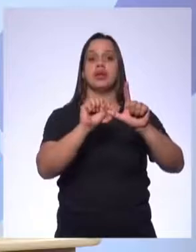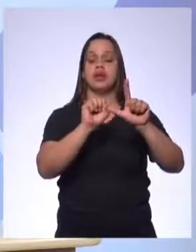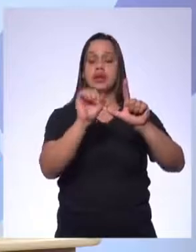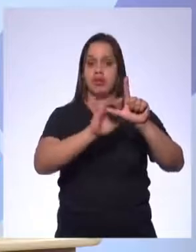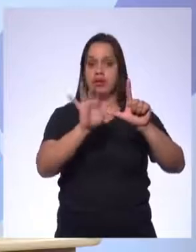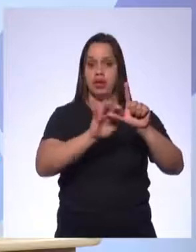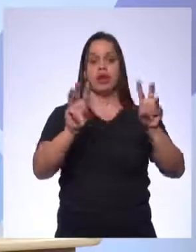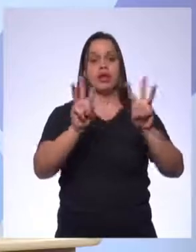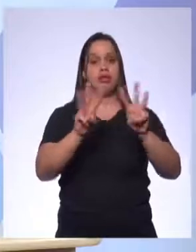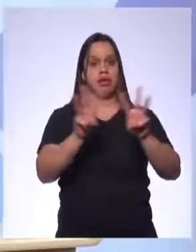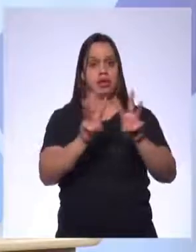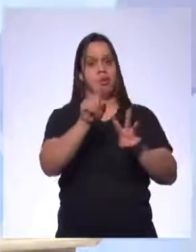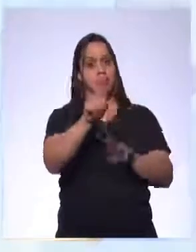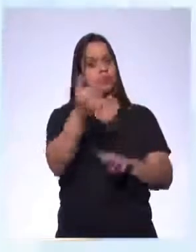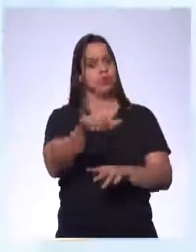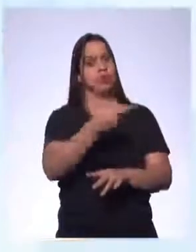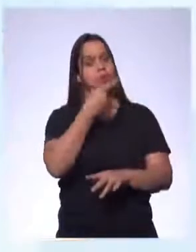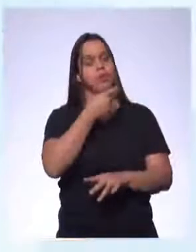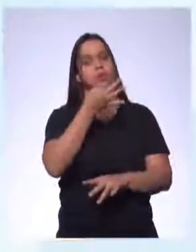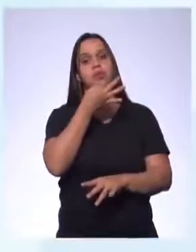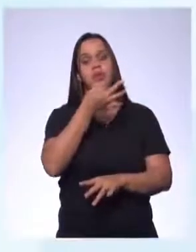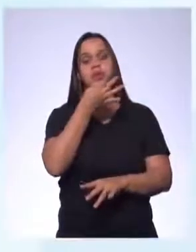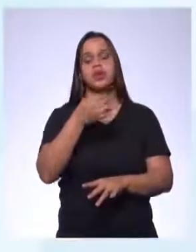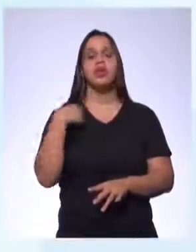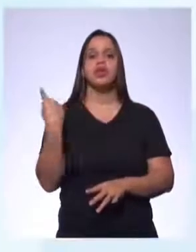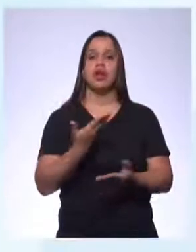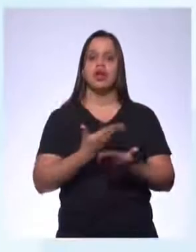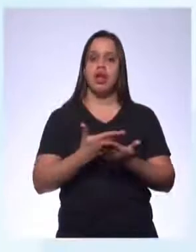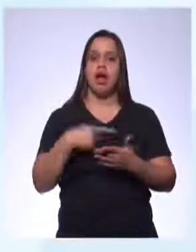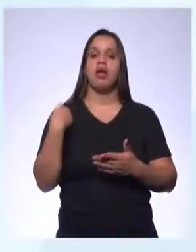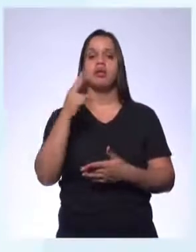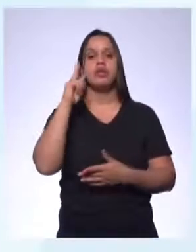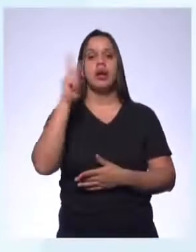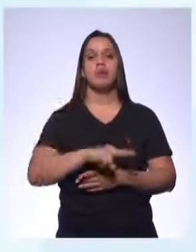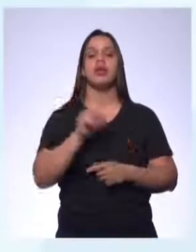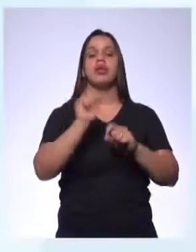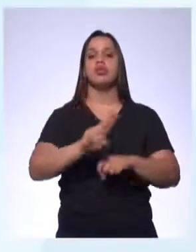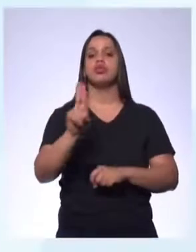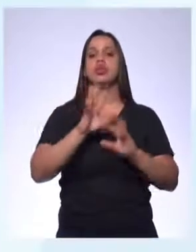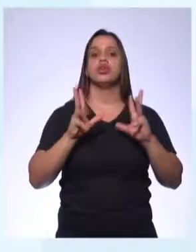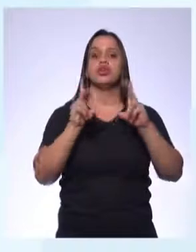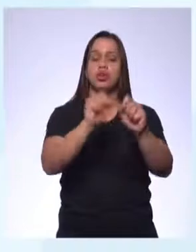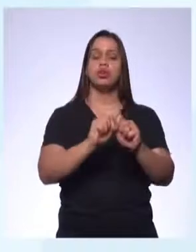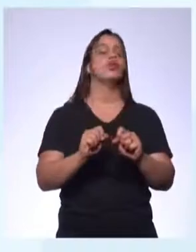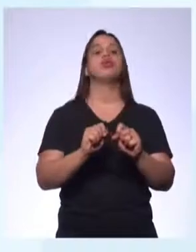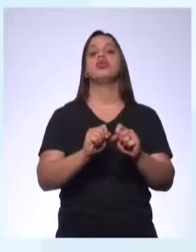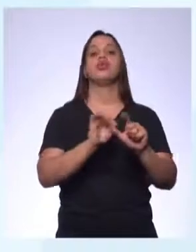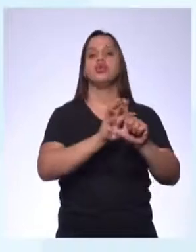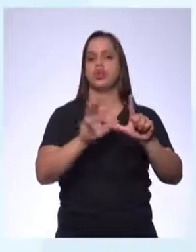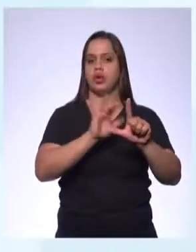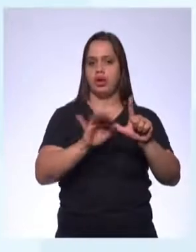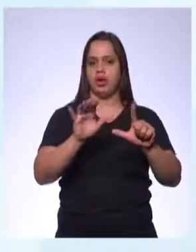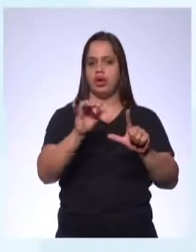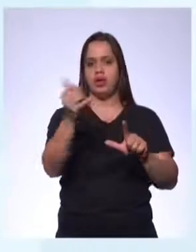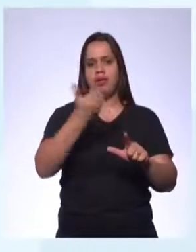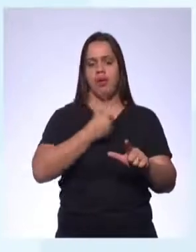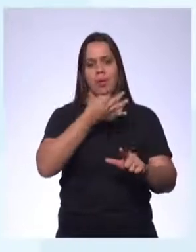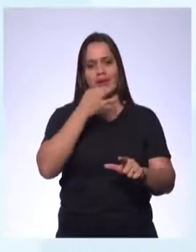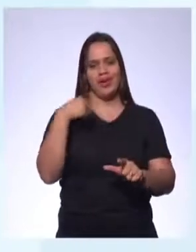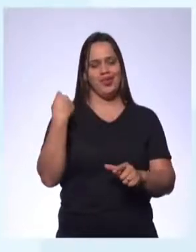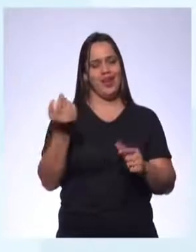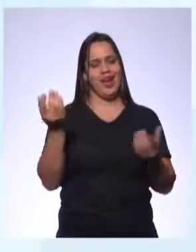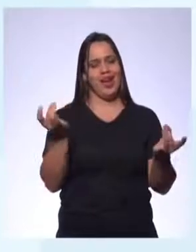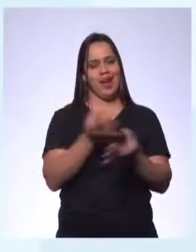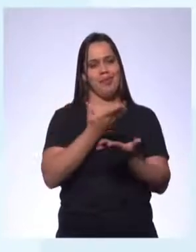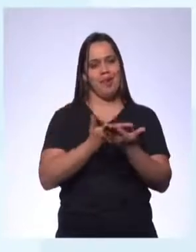dessa aula, né? Agora você tem aí clicando no link ou acessando aí pelo QR Code. Você pode colocar a impressão. A gente vai ficando por